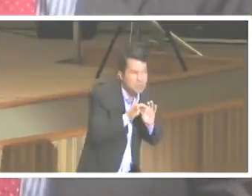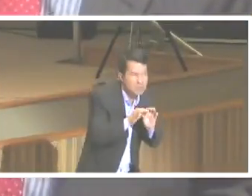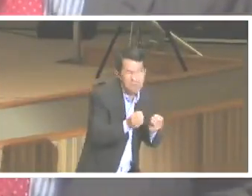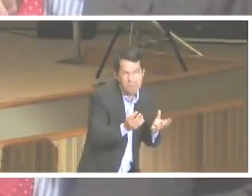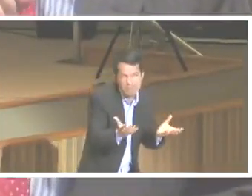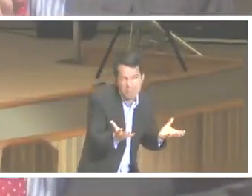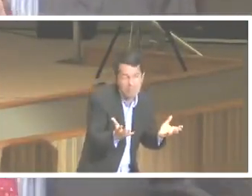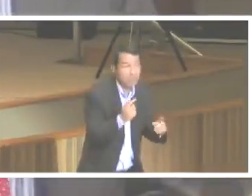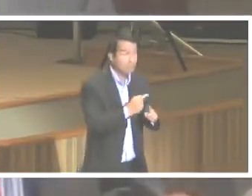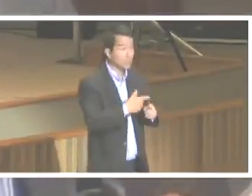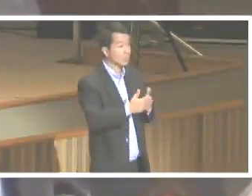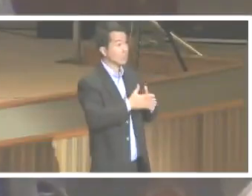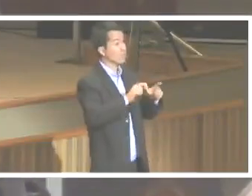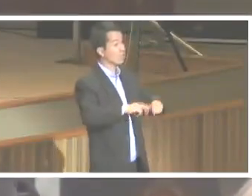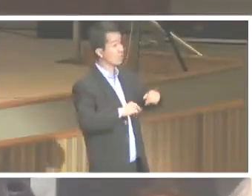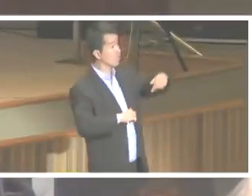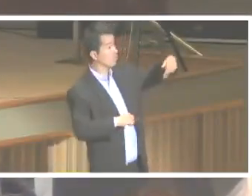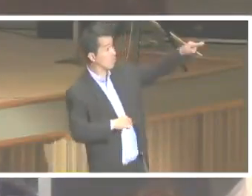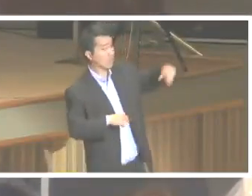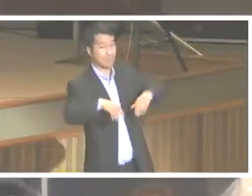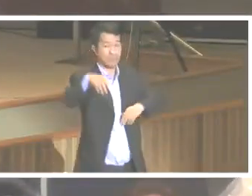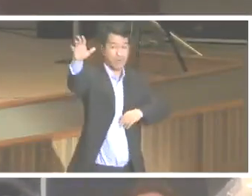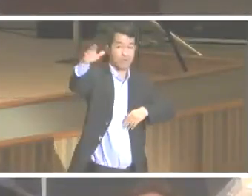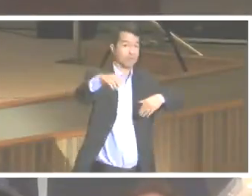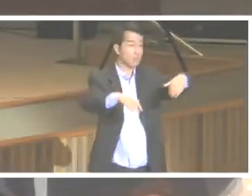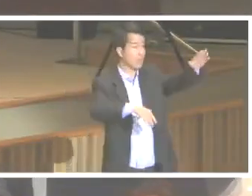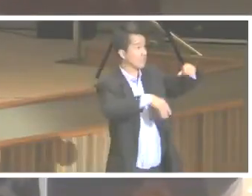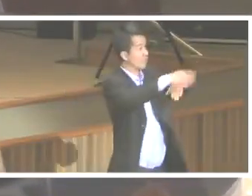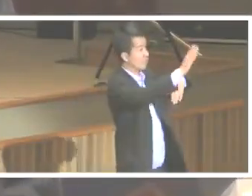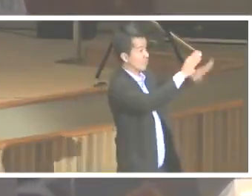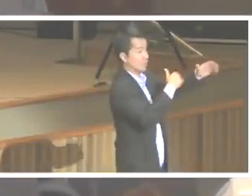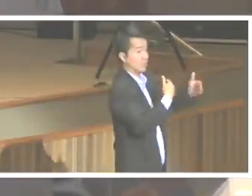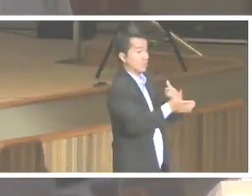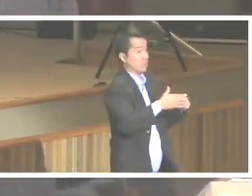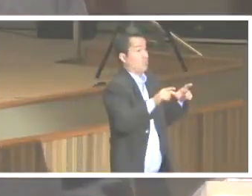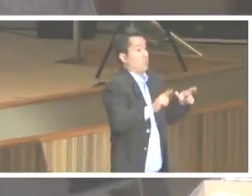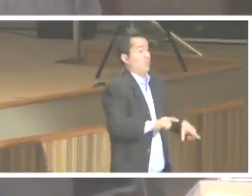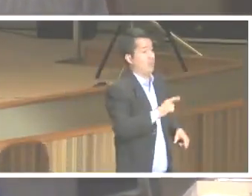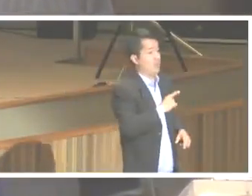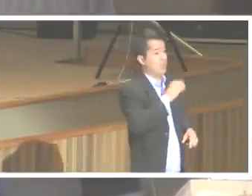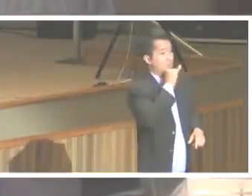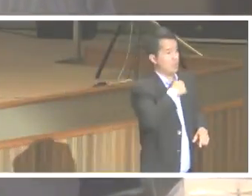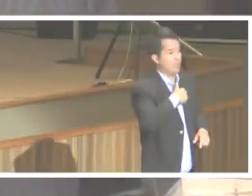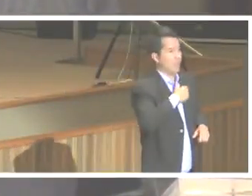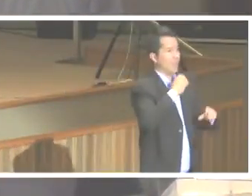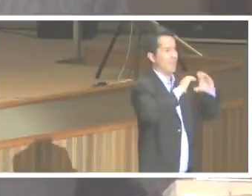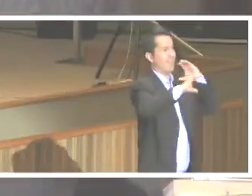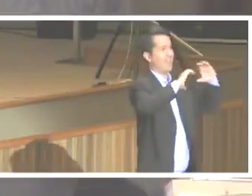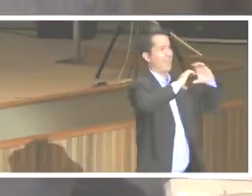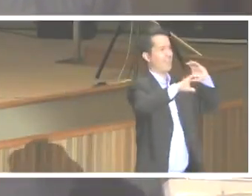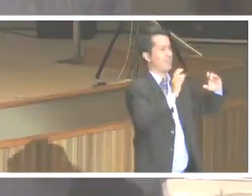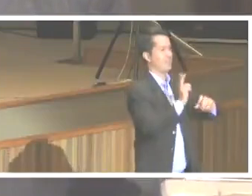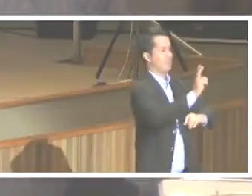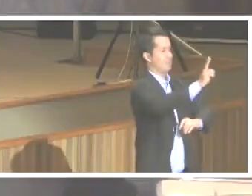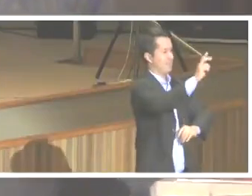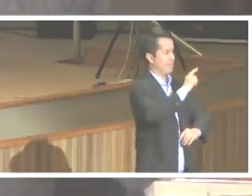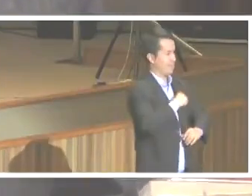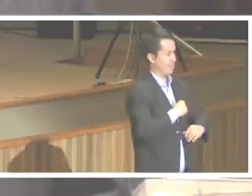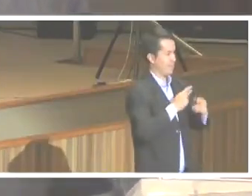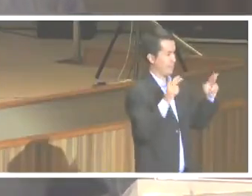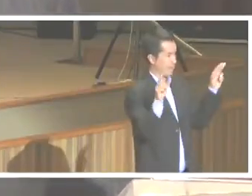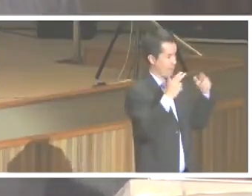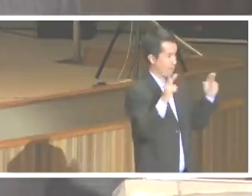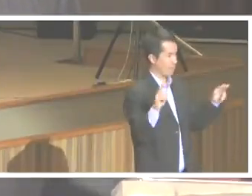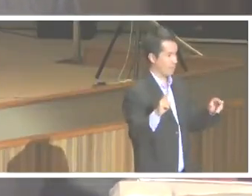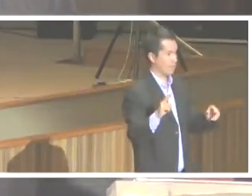música todo lugar que ele ia falar sobre a ação social ele cantava uma canção uma música ea canção era